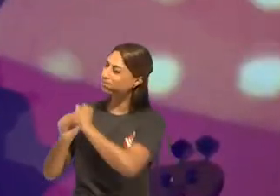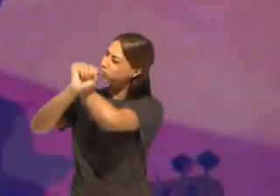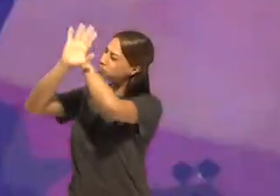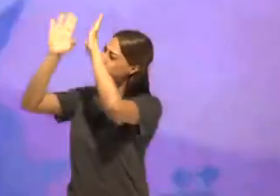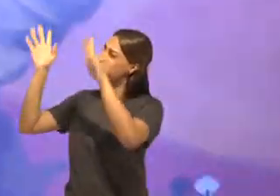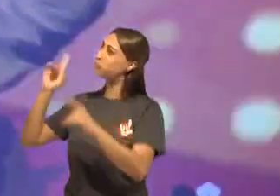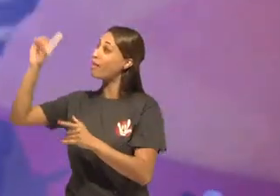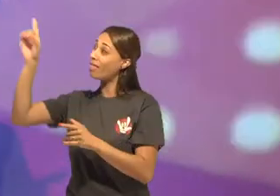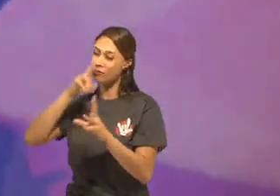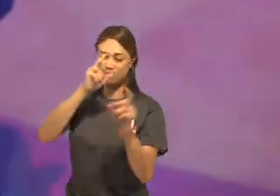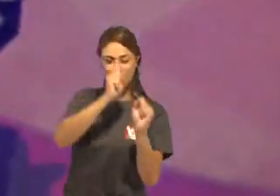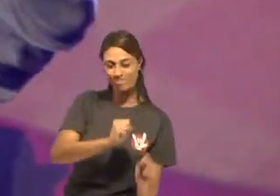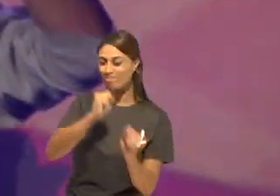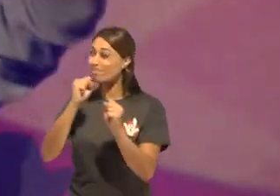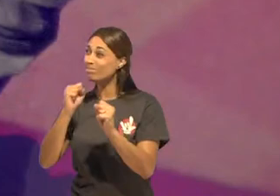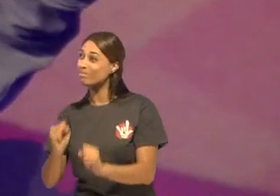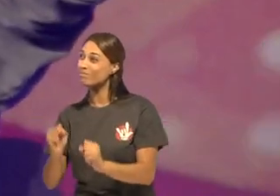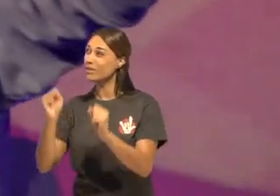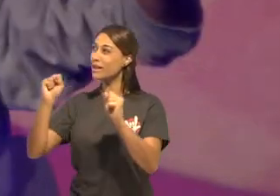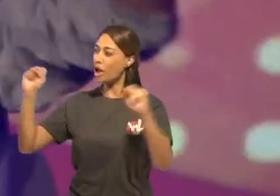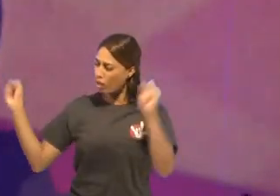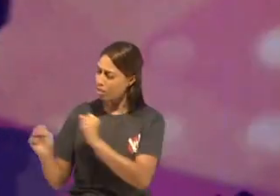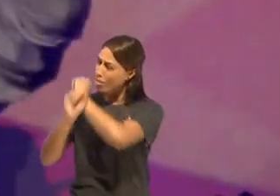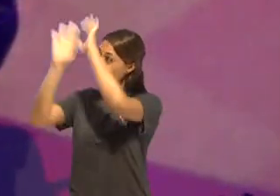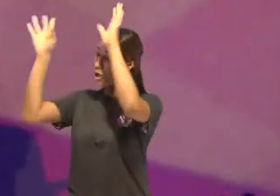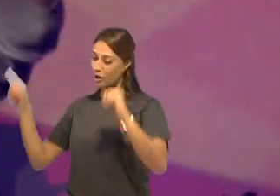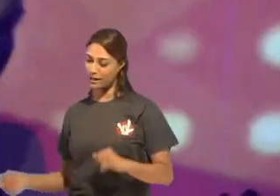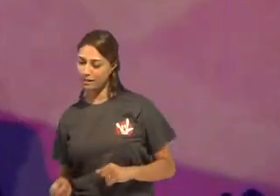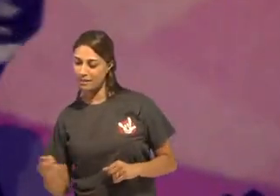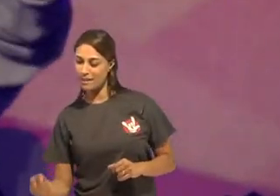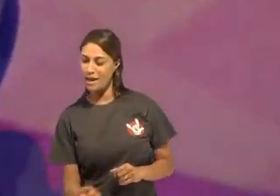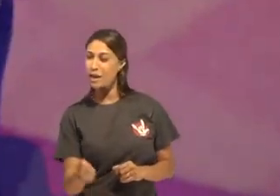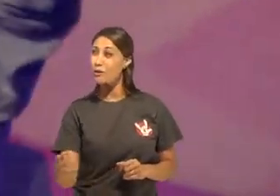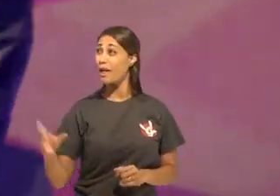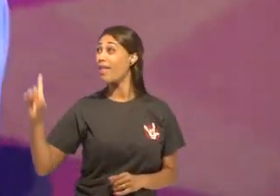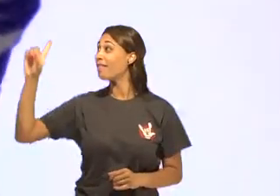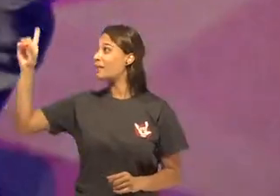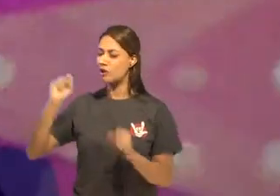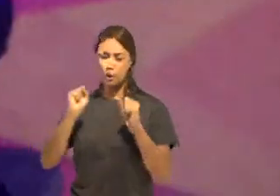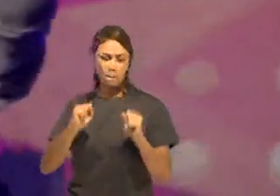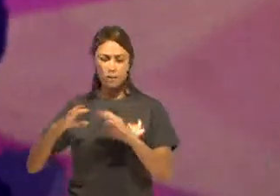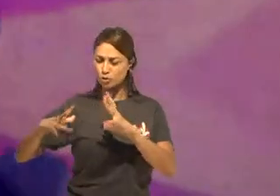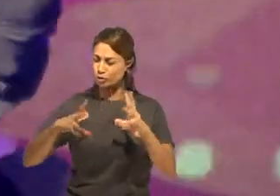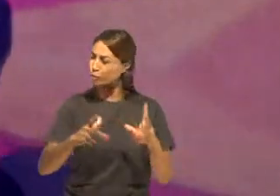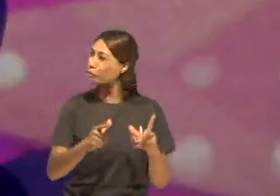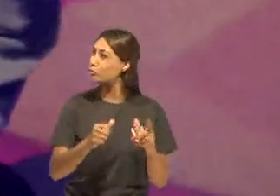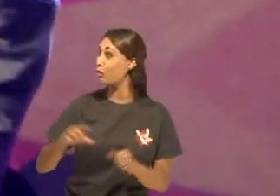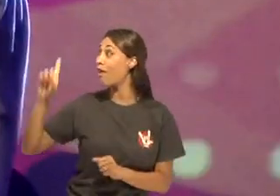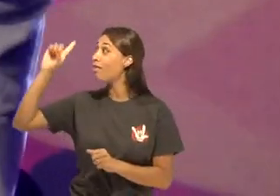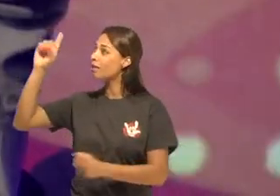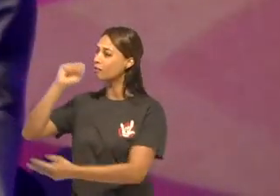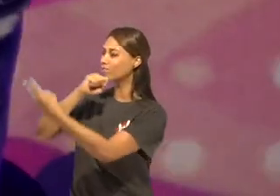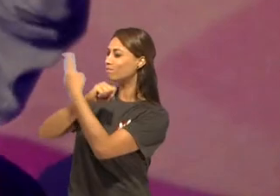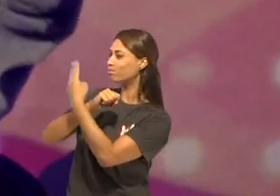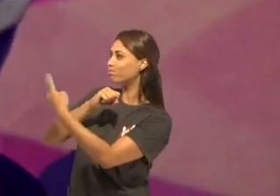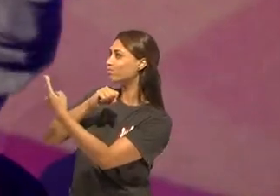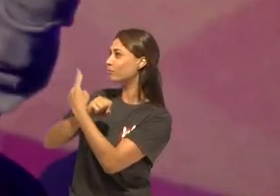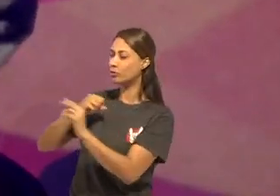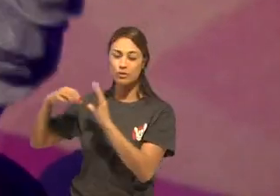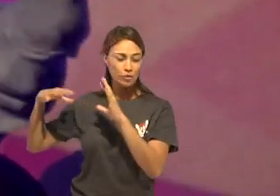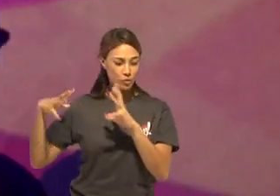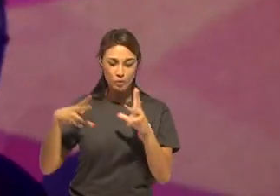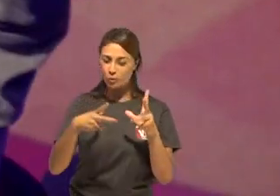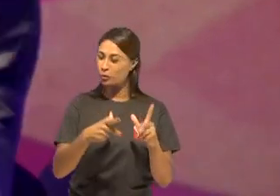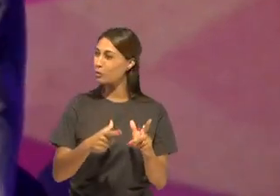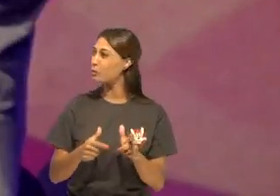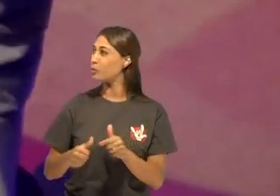poderoso, Deus das eras, teus nomes revelam tua glória eterna. Jeová Jireh, Jeová Rapá, Jeová Shalom, Jeová Shammah, Jeová Nissi, El